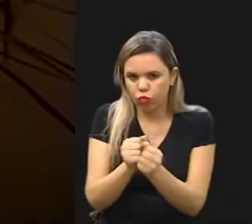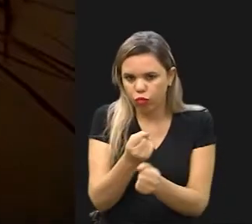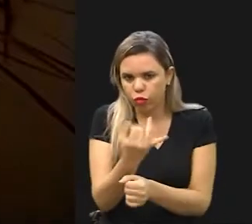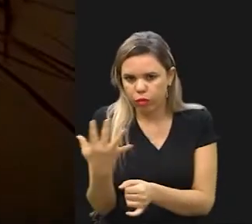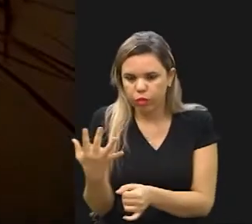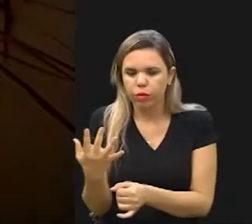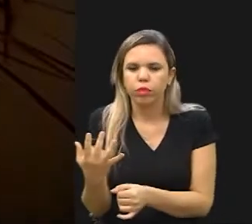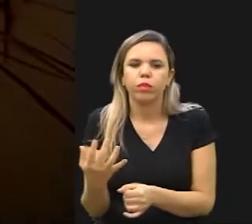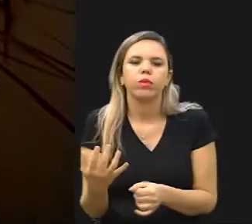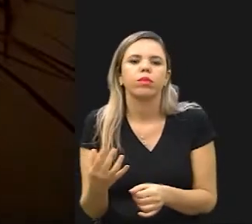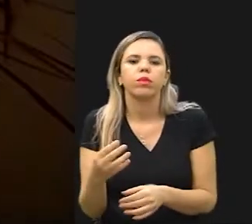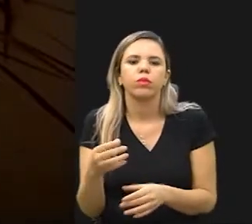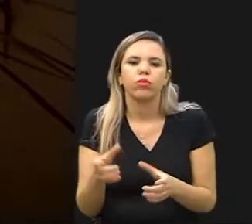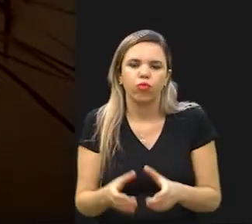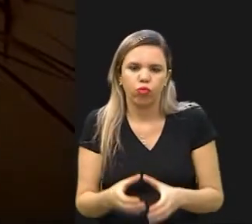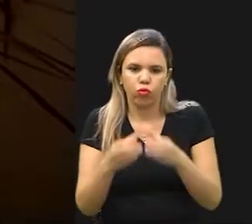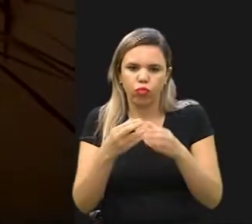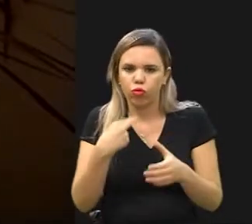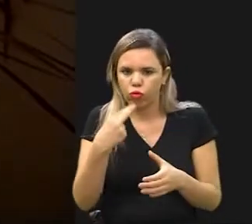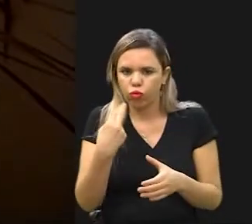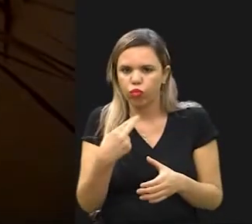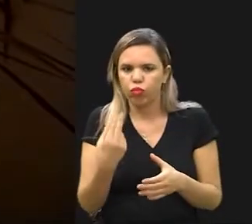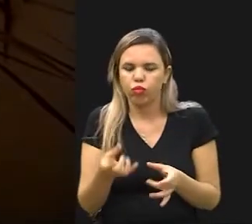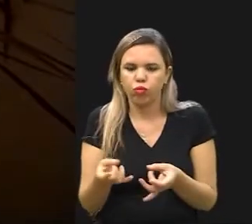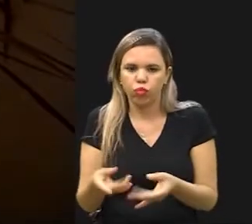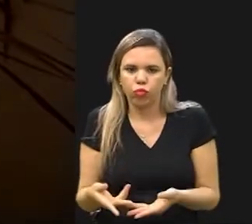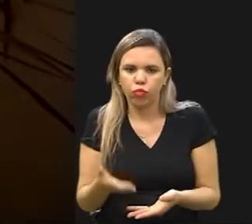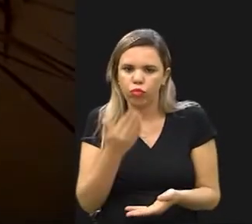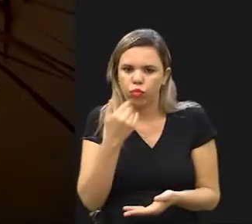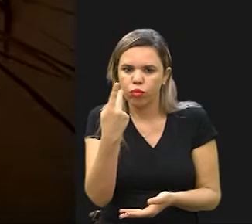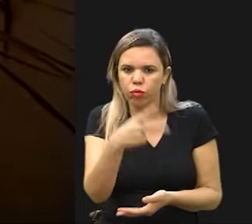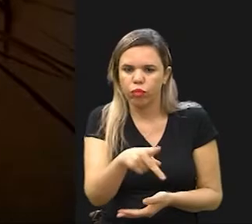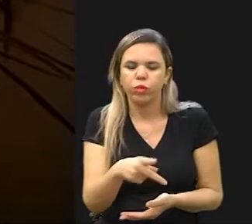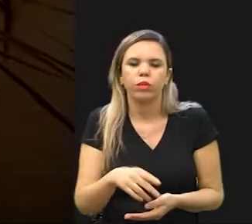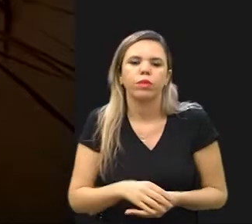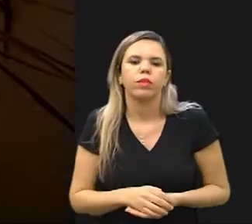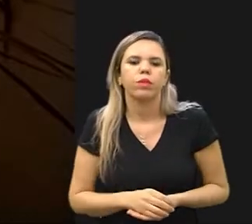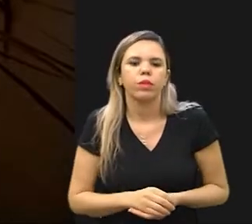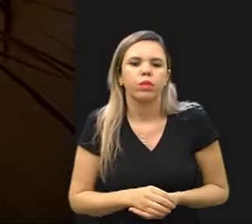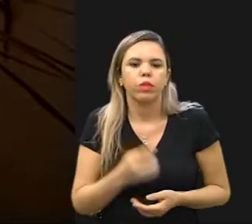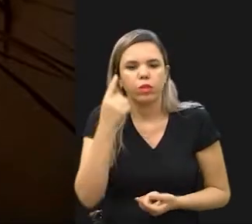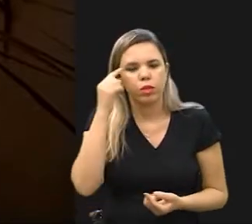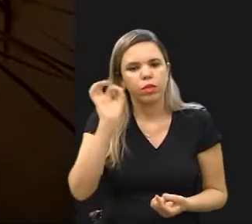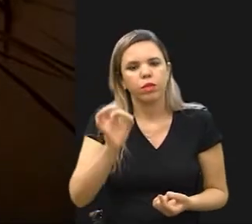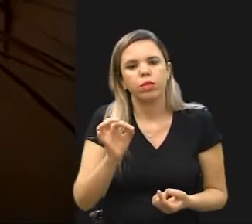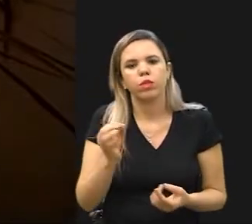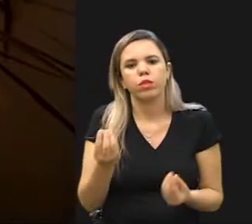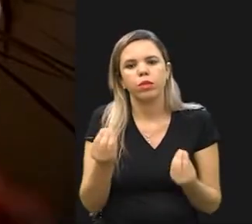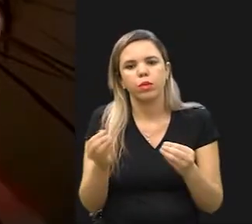Se você coloca um potinho de sorvete de sobras alimentares na tua composteira, o ideal